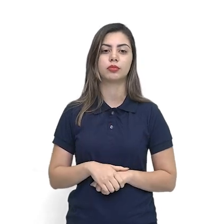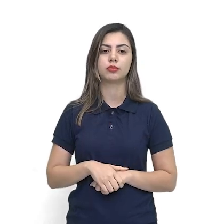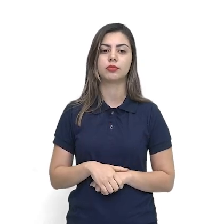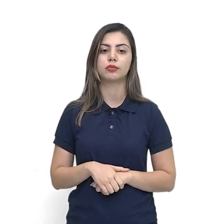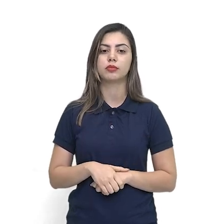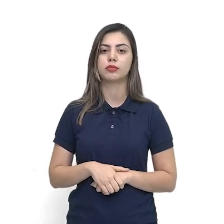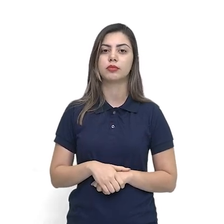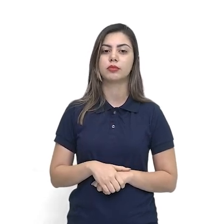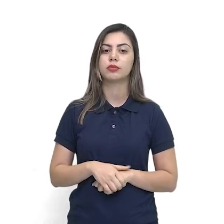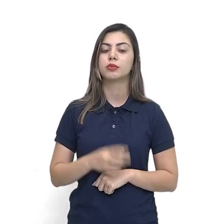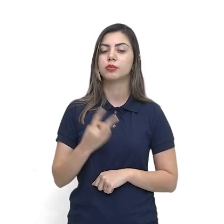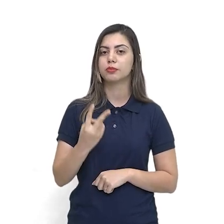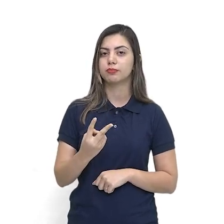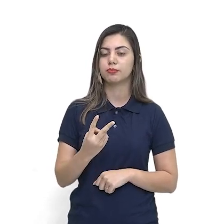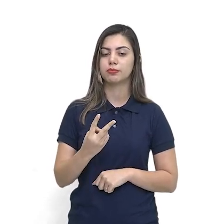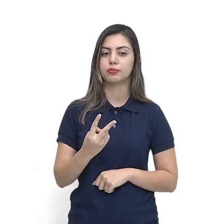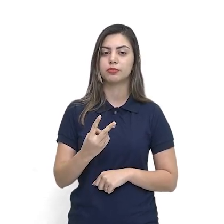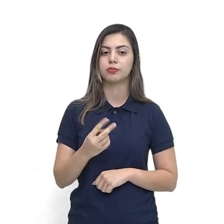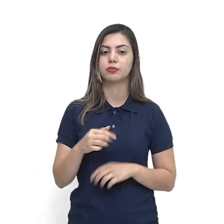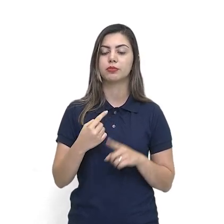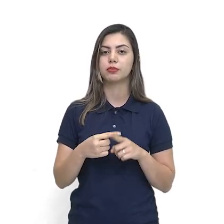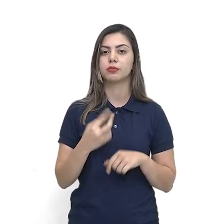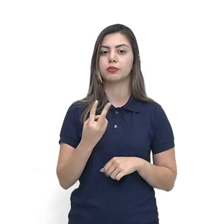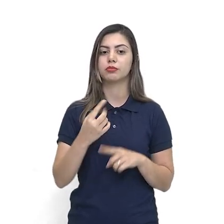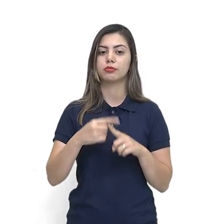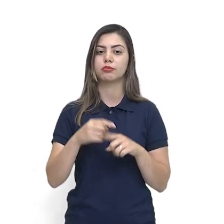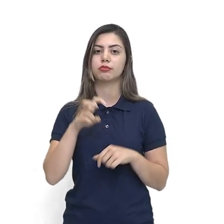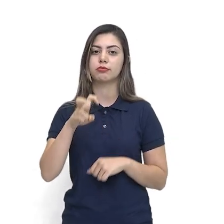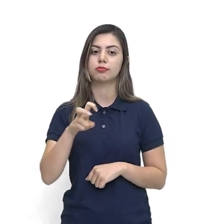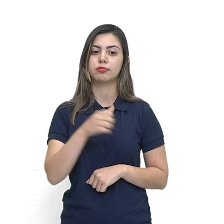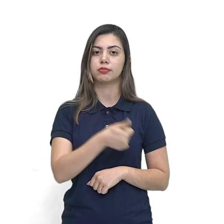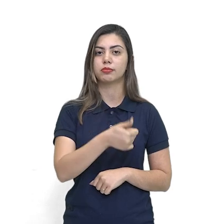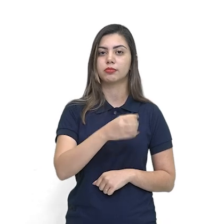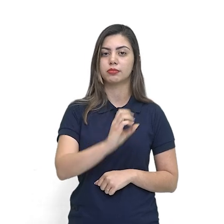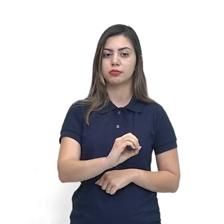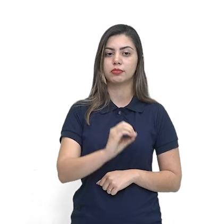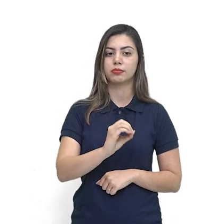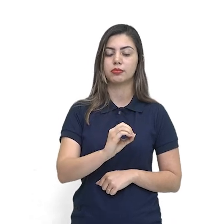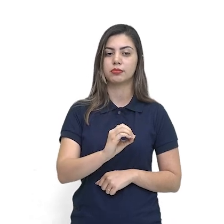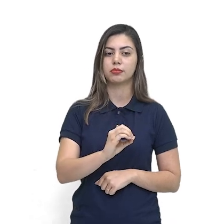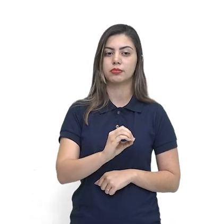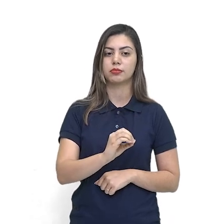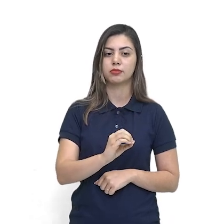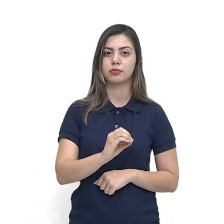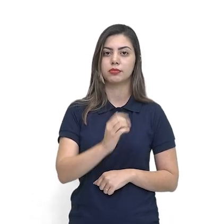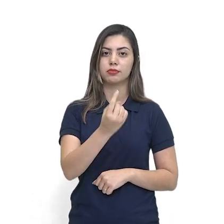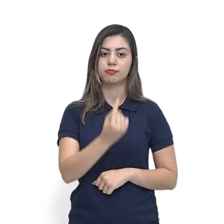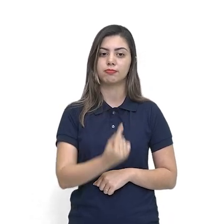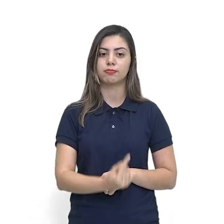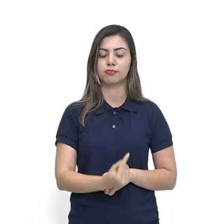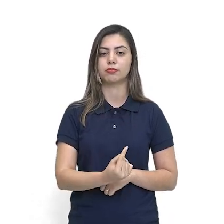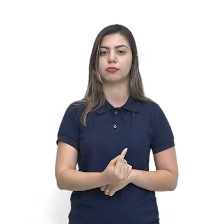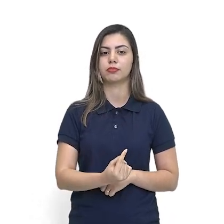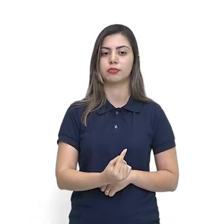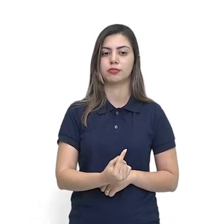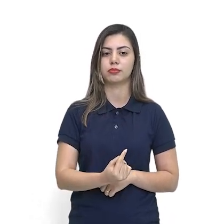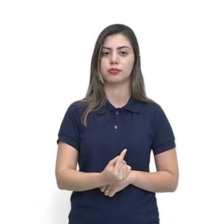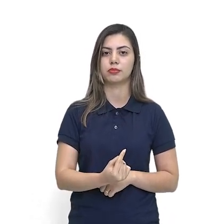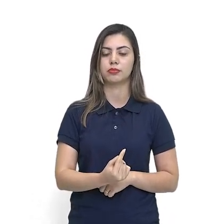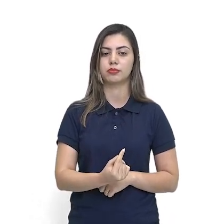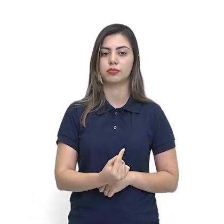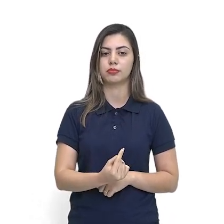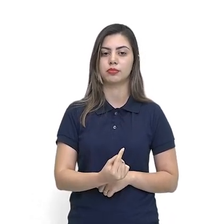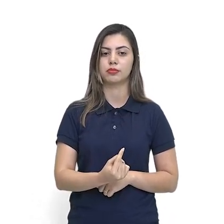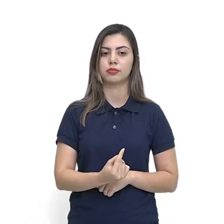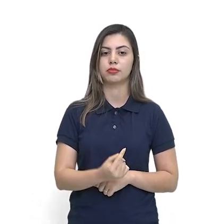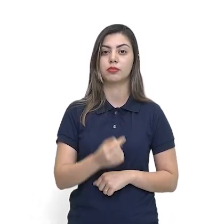dar 2, ó. 2 vezes 5, 10. Sobra 1, baixa 1, né? Então, baixa